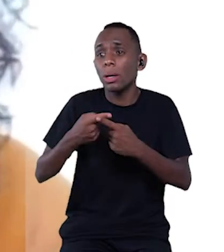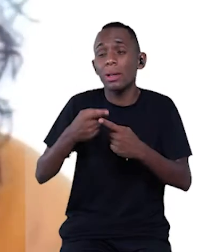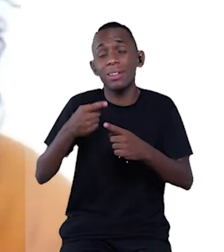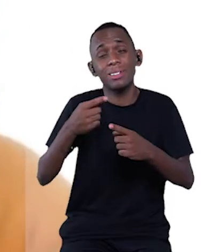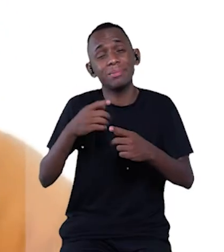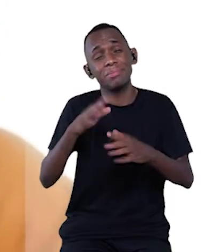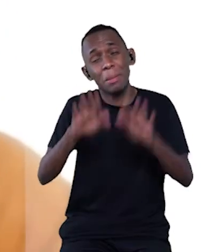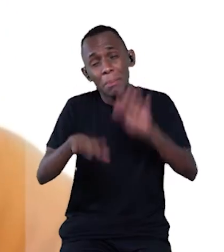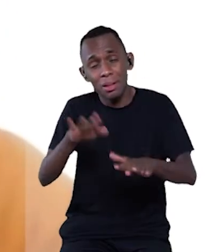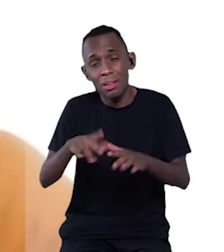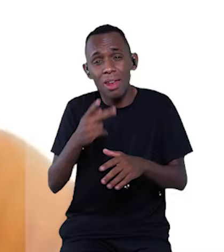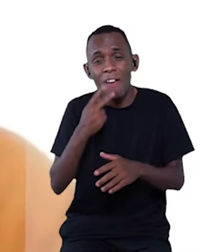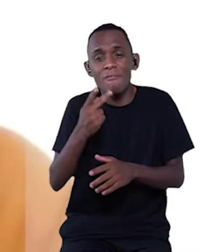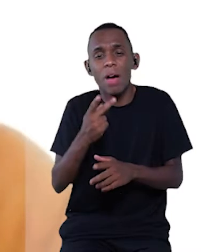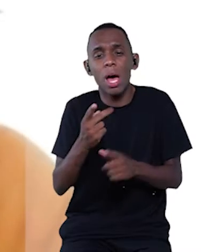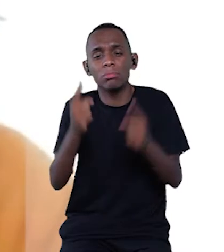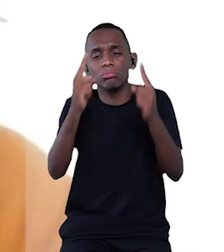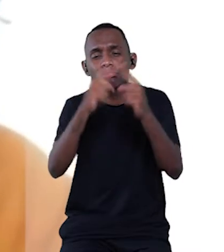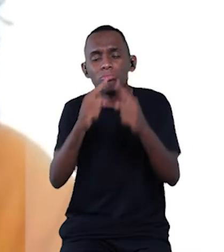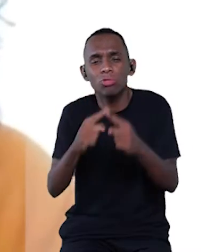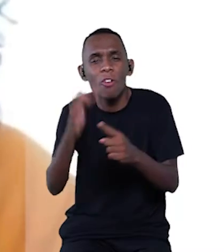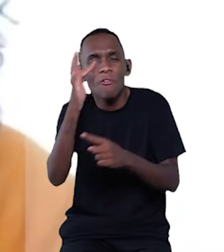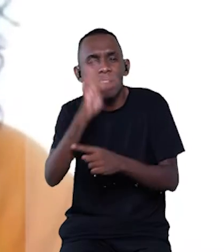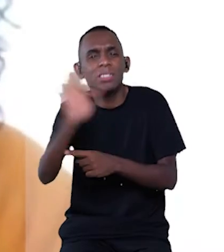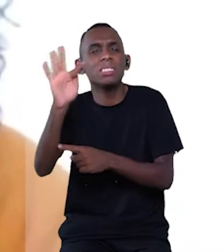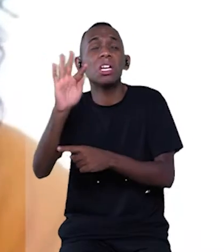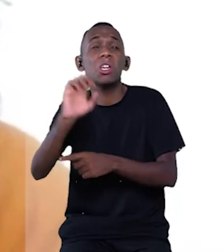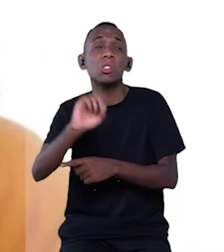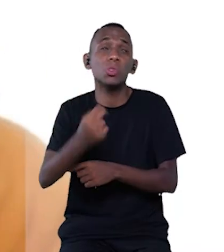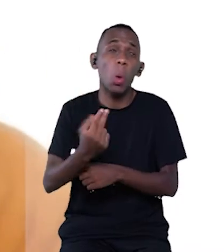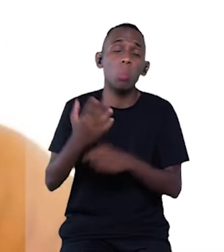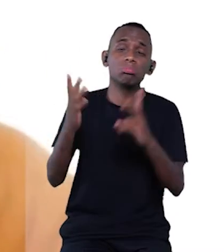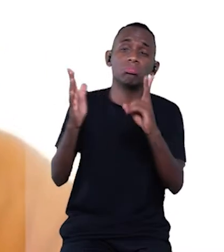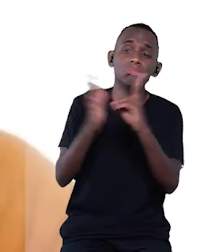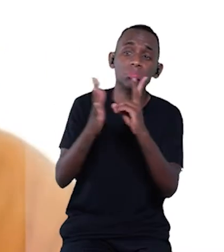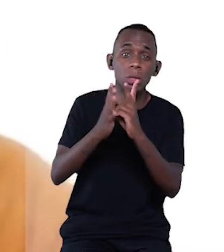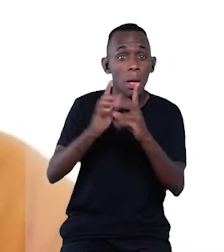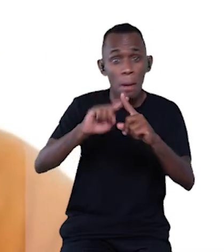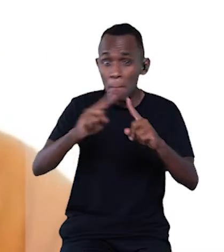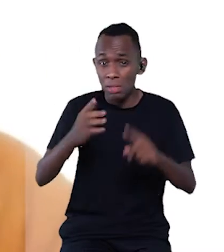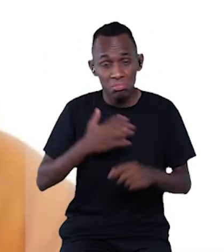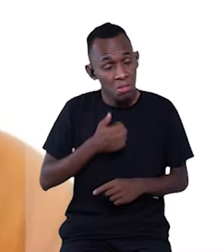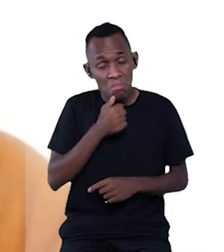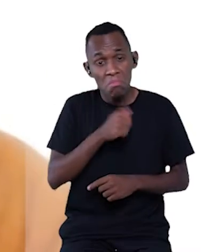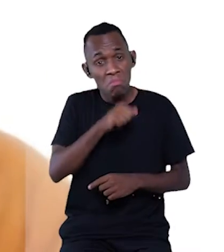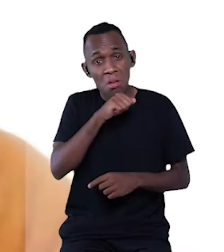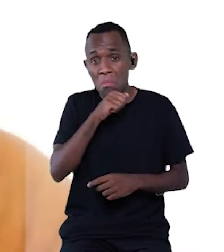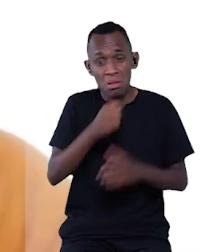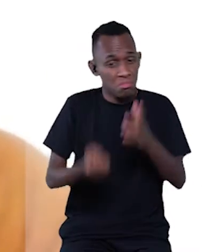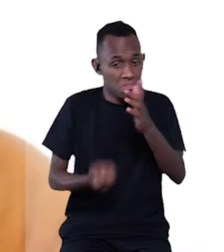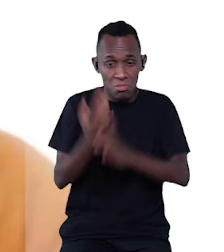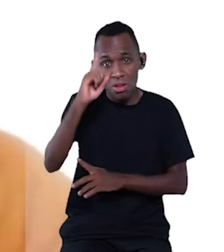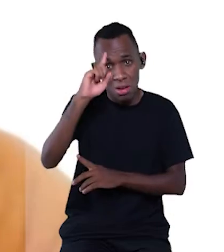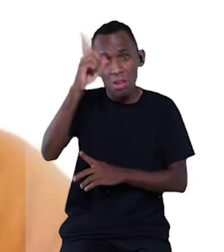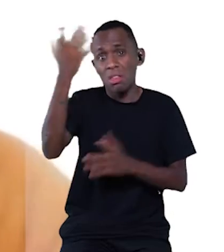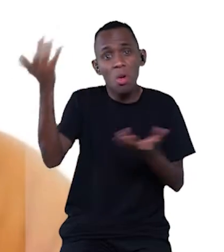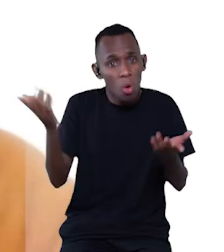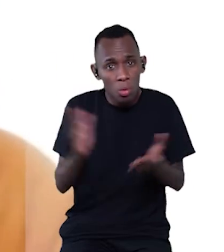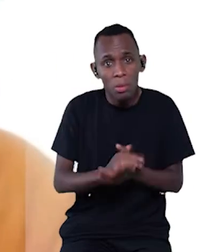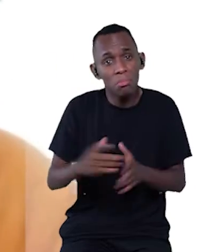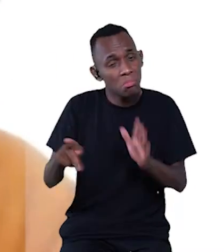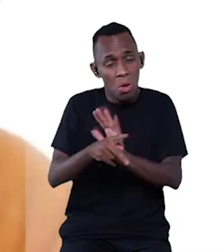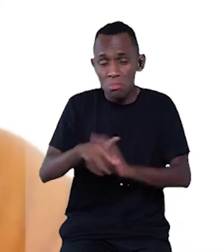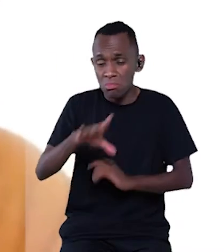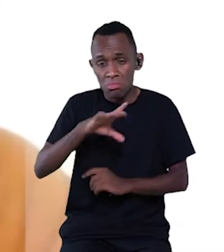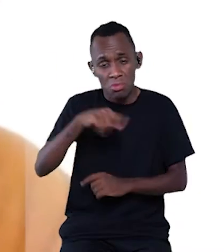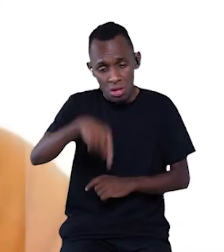parece francês. Já teve gente que me perguntou se era indígena. E, na verdade, é um nome que minha mãe inventou, totalmente brasileiro,